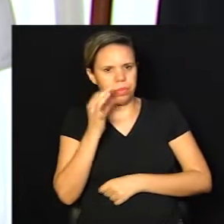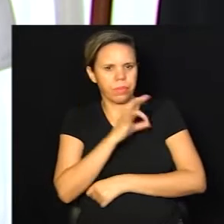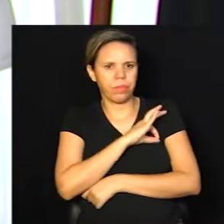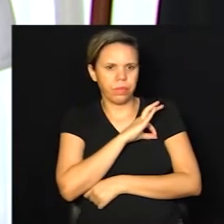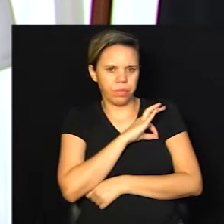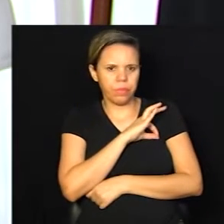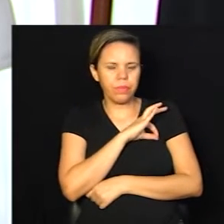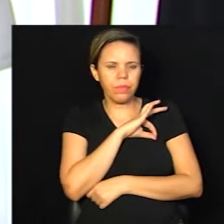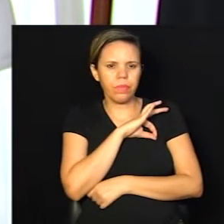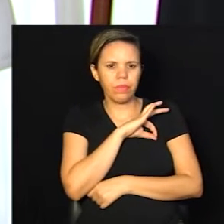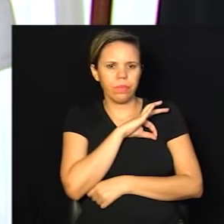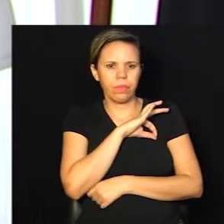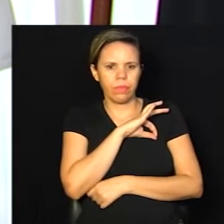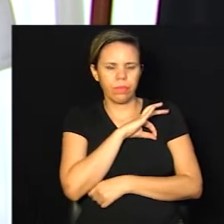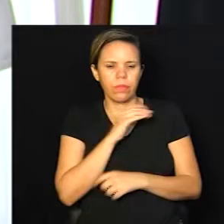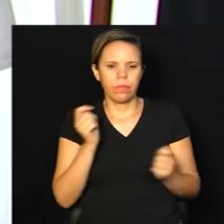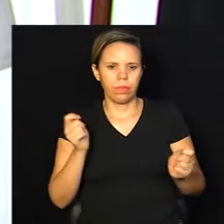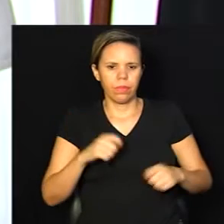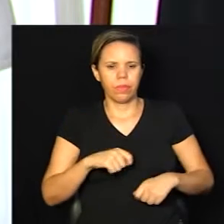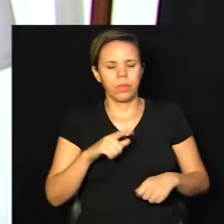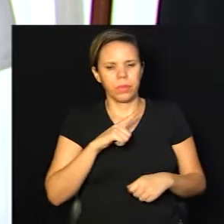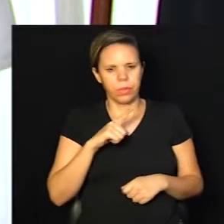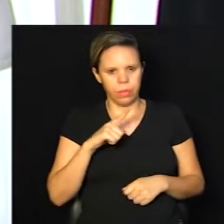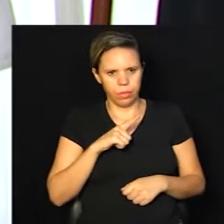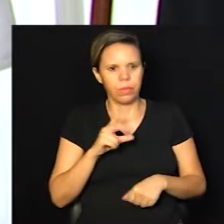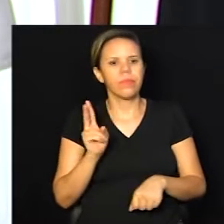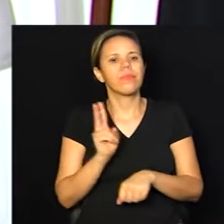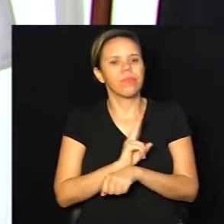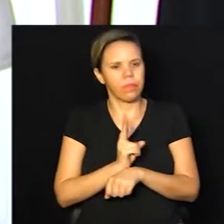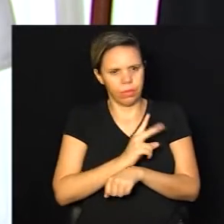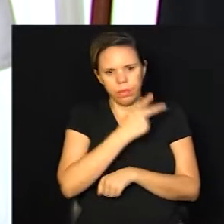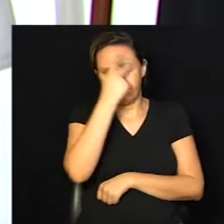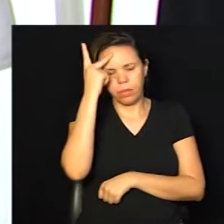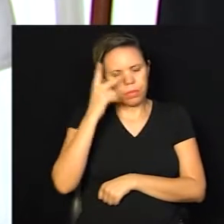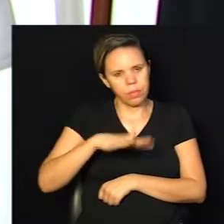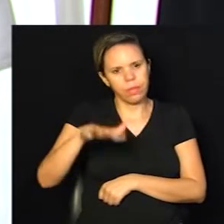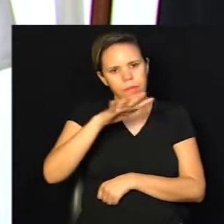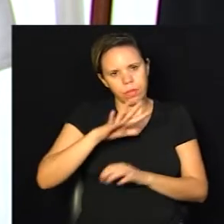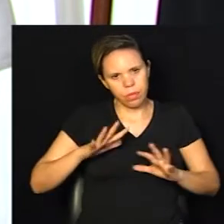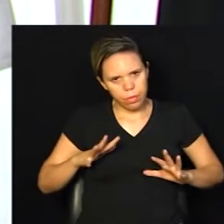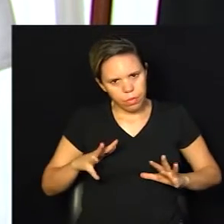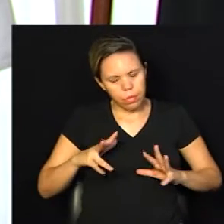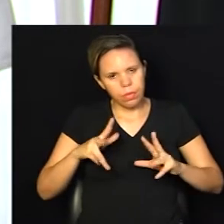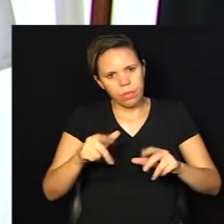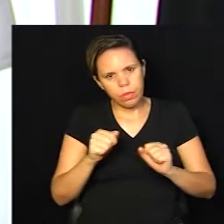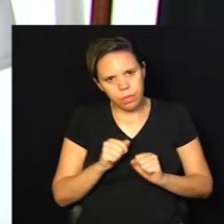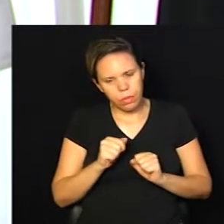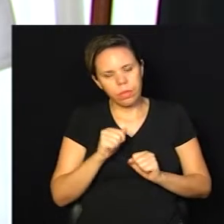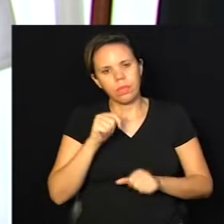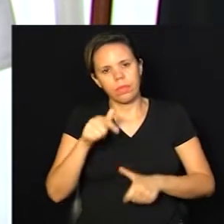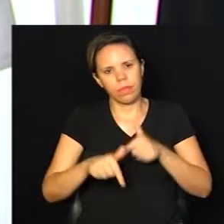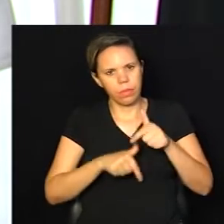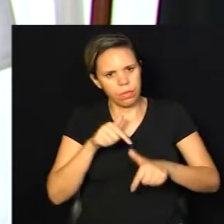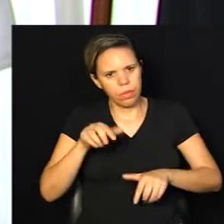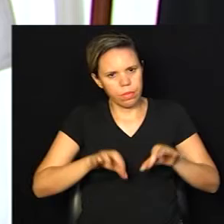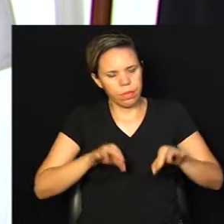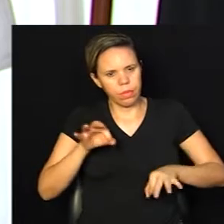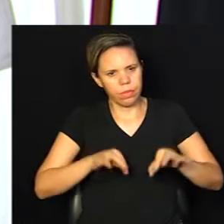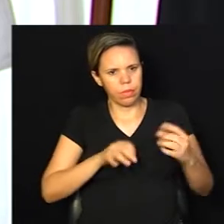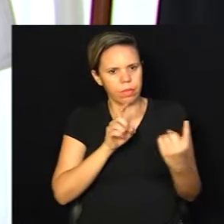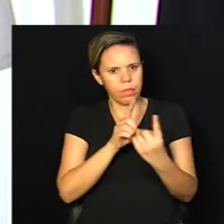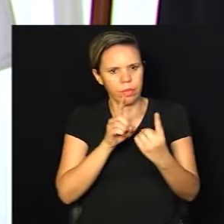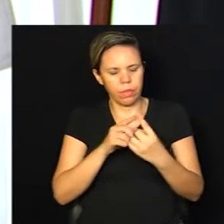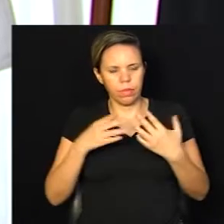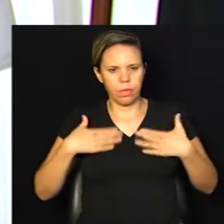da Polícia Militar, né, para poder garantir não só a segurança das pessoas, mas toda a dinâmica